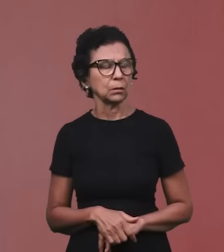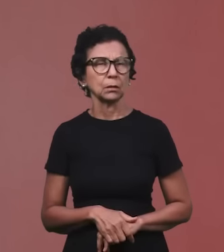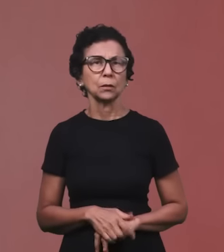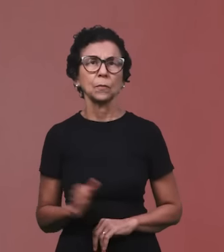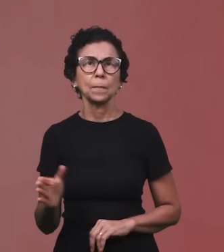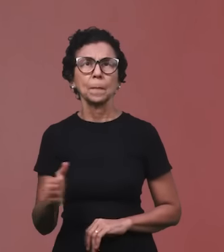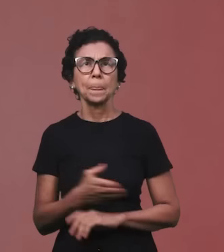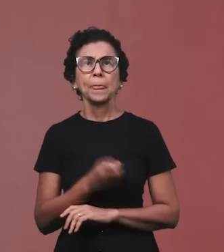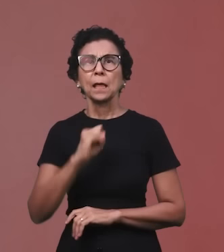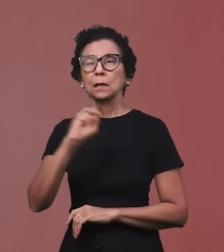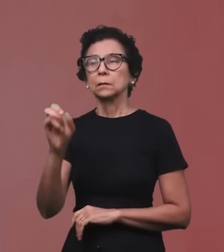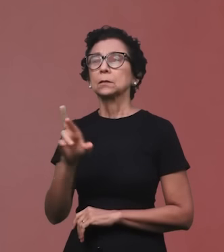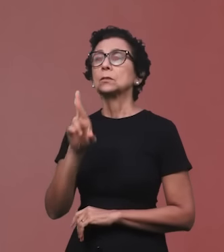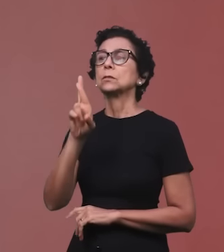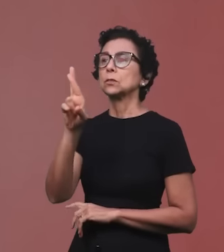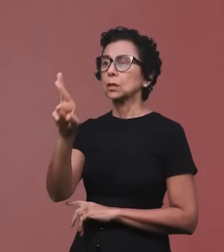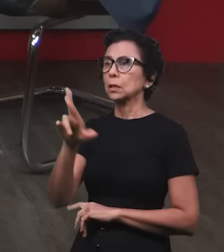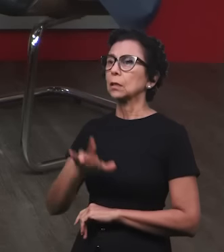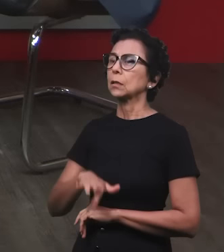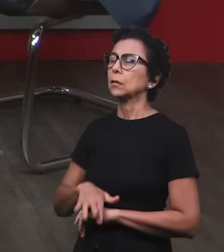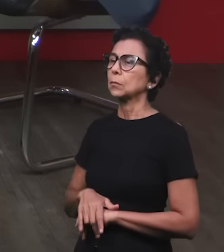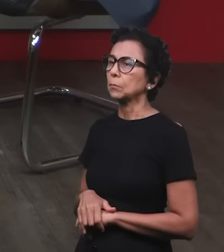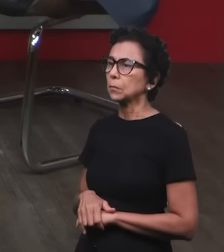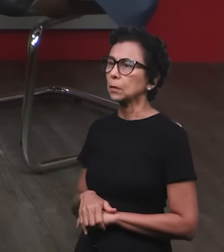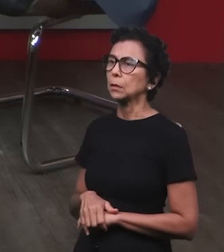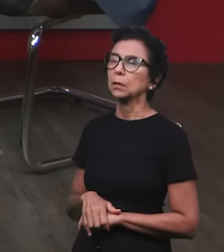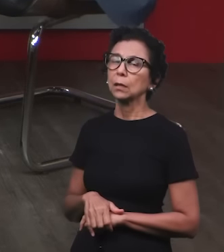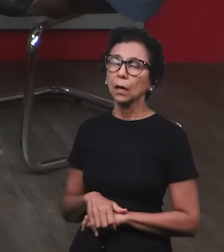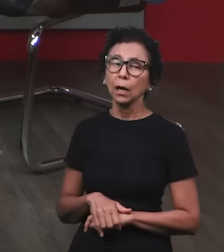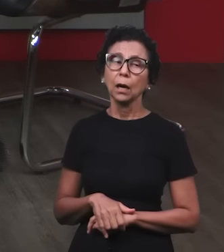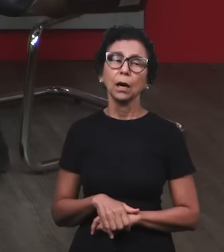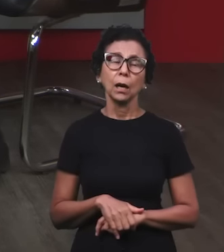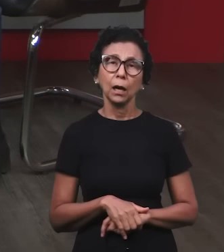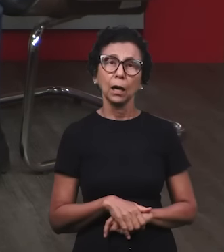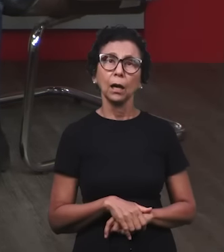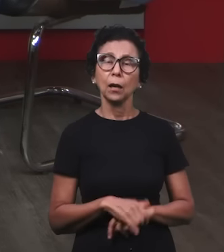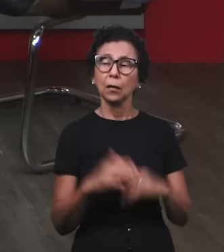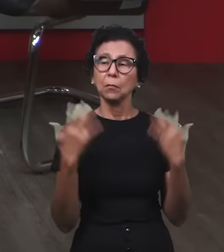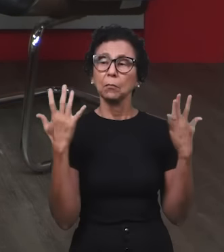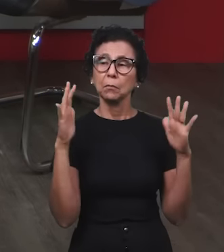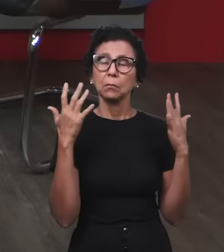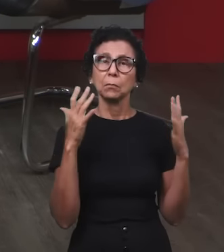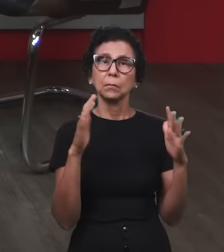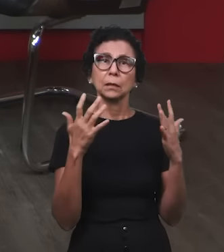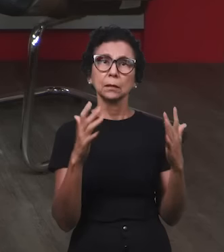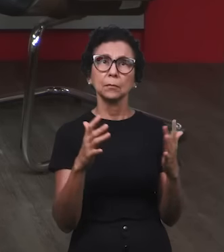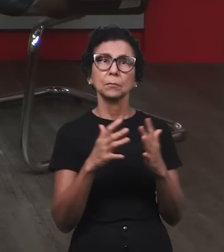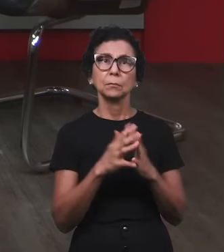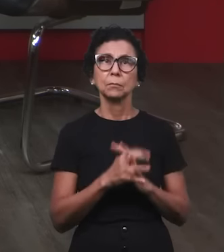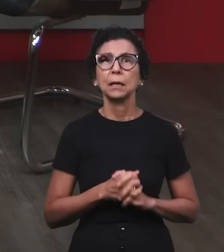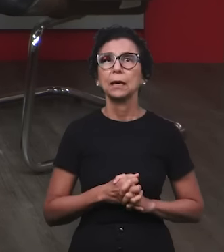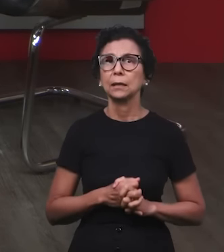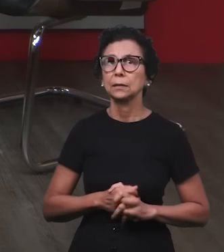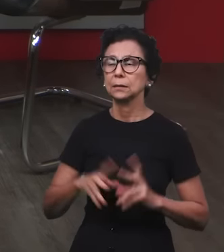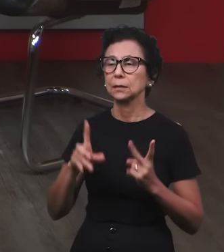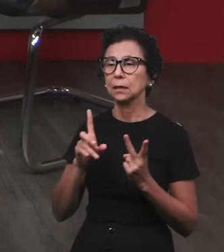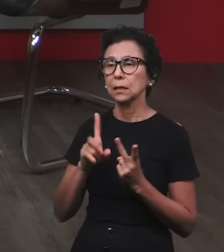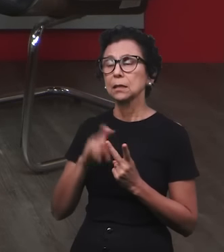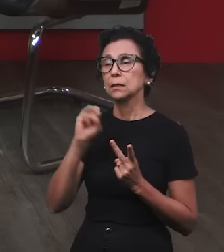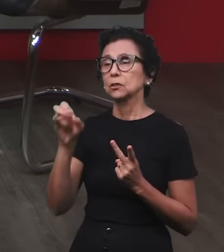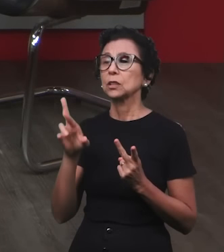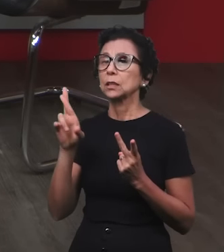até aplaudiu. Oh, parabéns, que muito bom, né? Que coisa boa. Se isso é do Senhor... Se é do Senhor, é toda a minha felicidade. Eu gostaria que o que